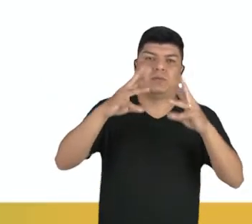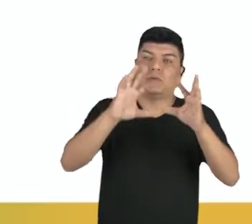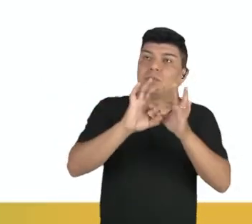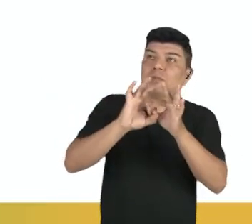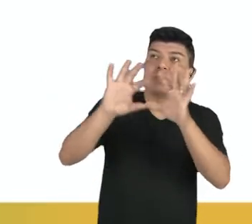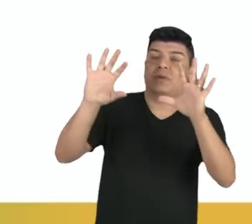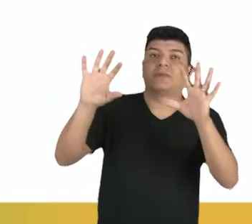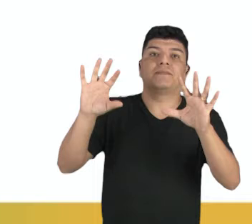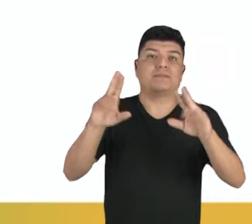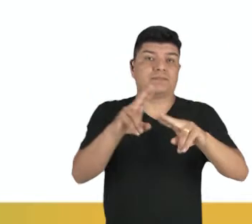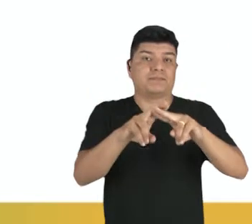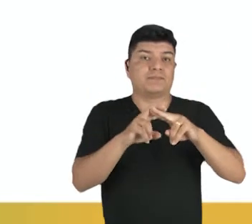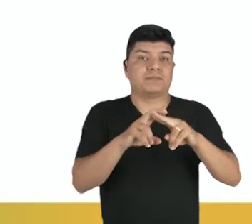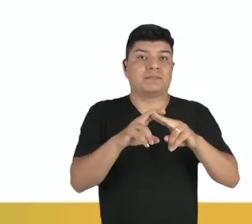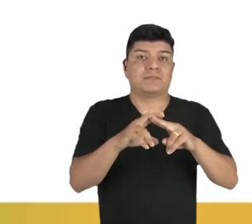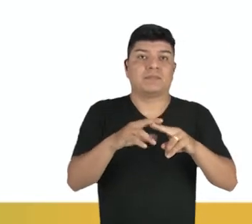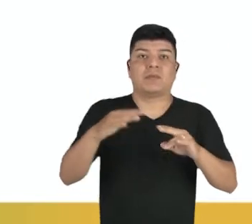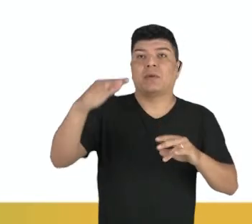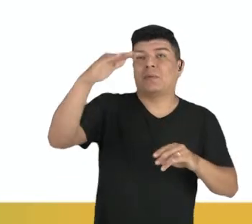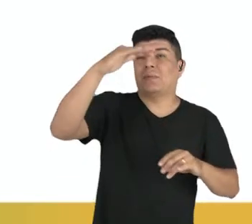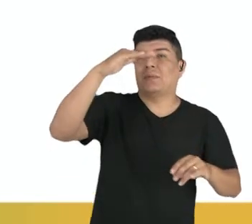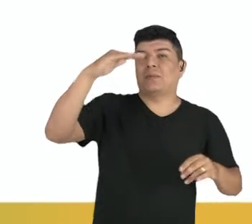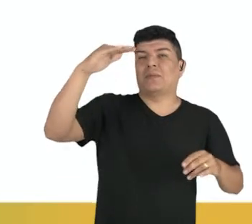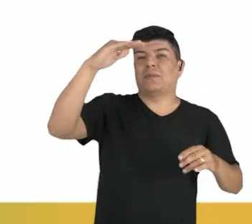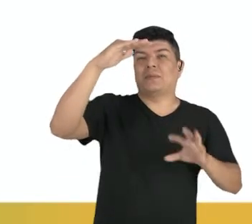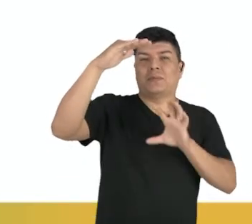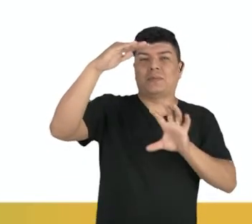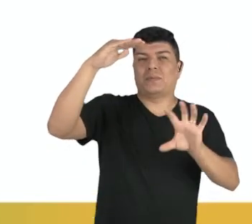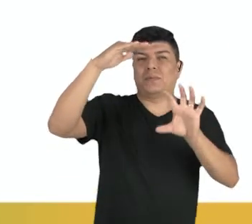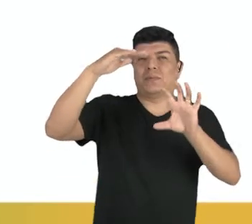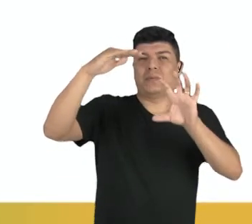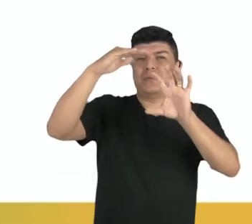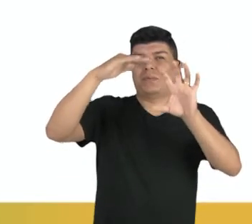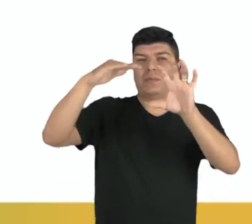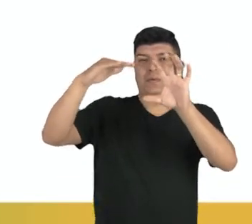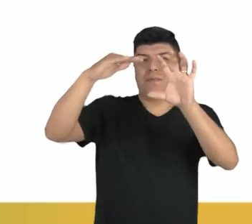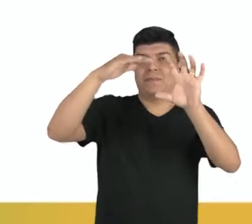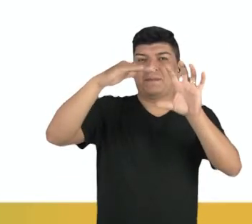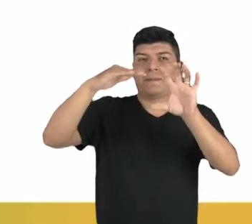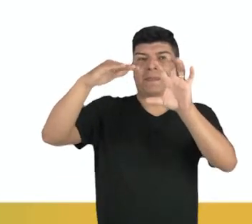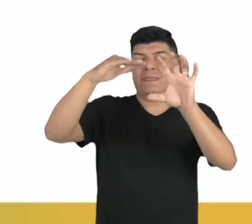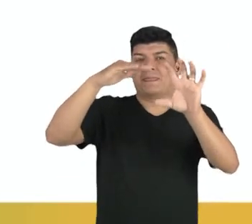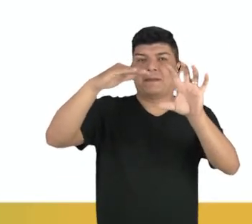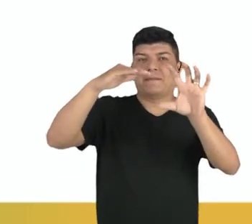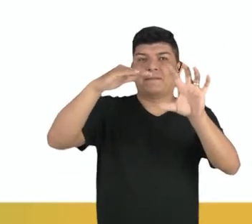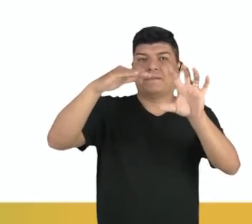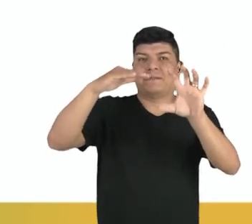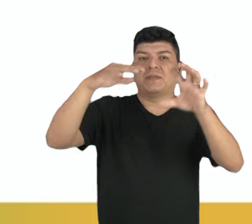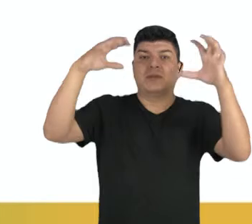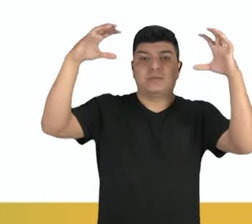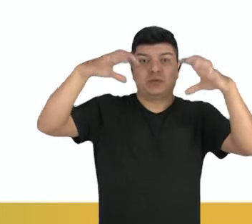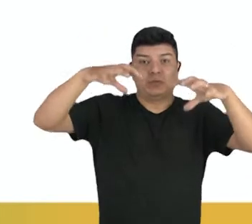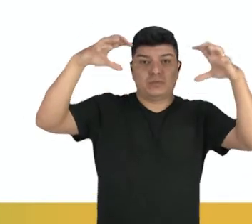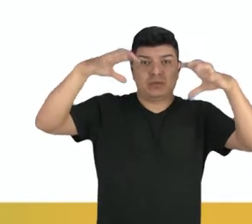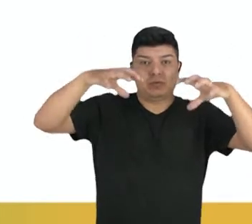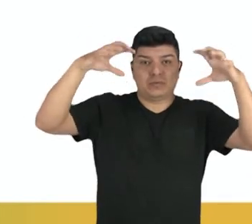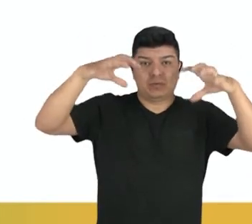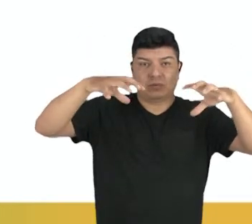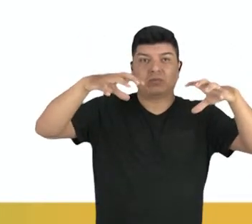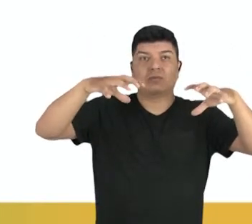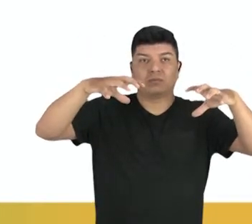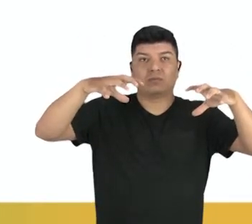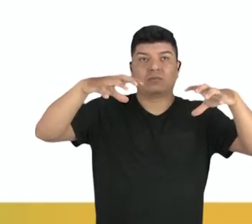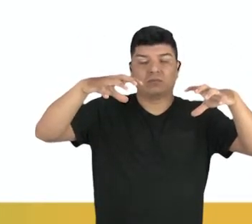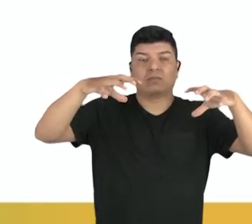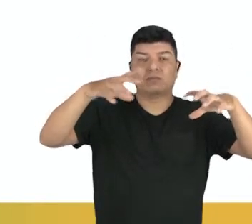ar. Quando esses gases estão suspensos no ar e acontece o processo de precipitação, que você conhece